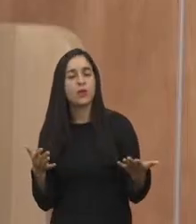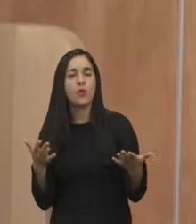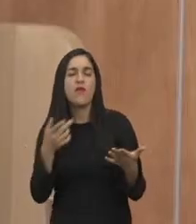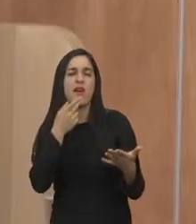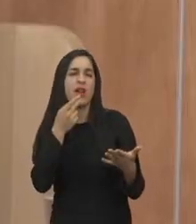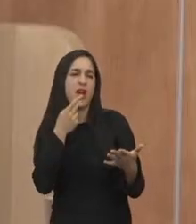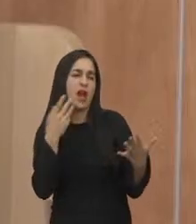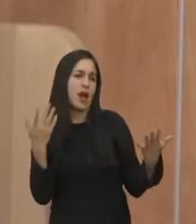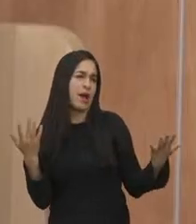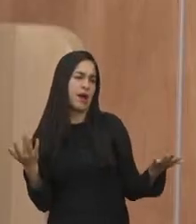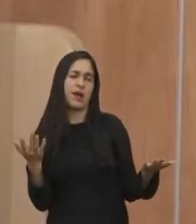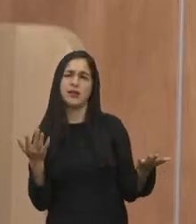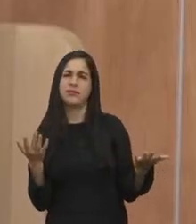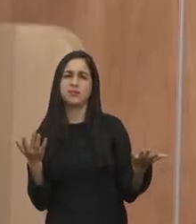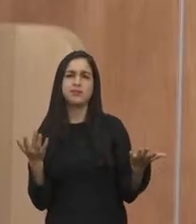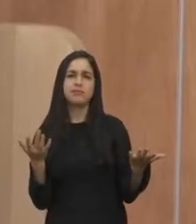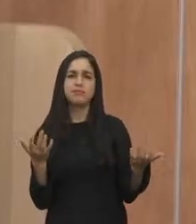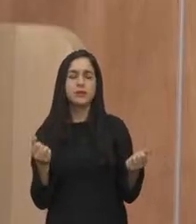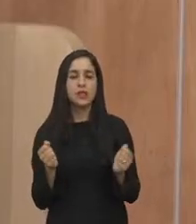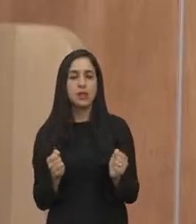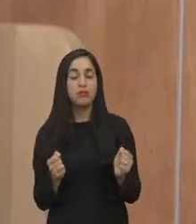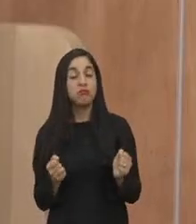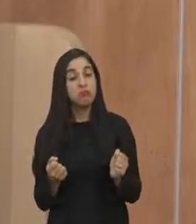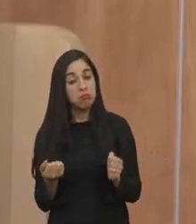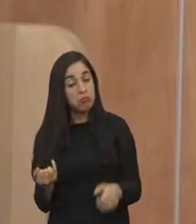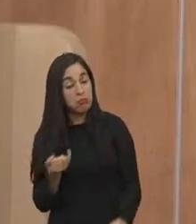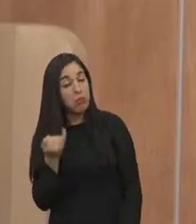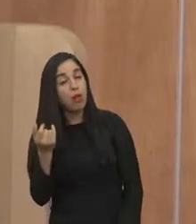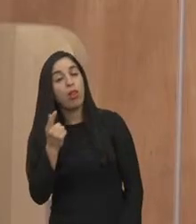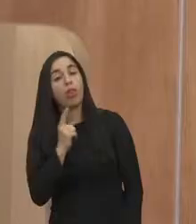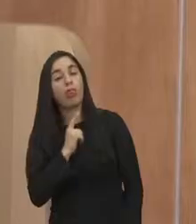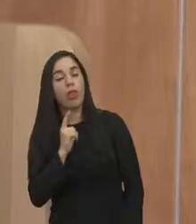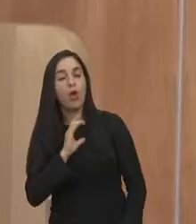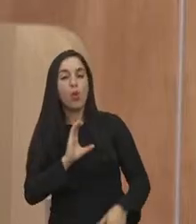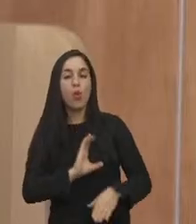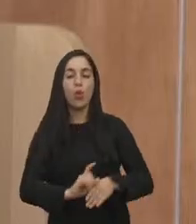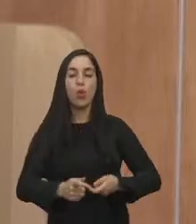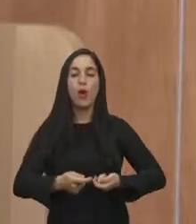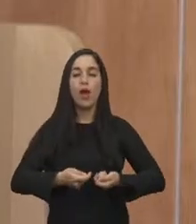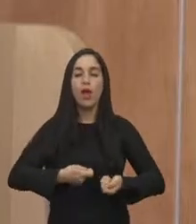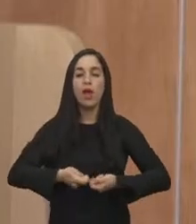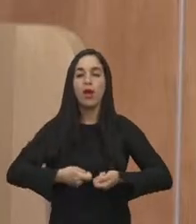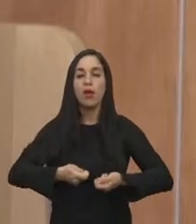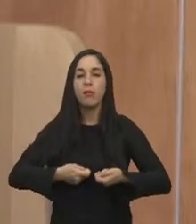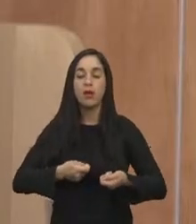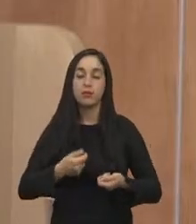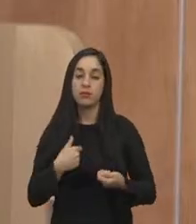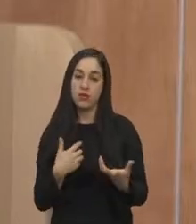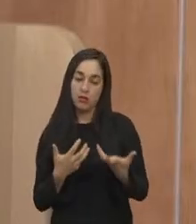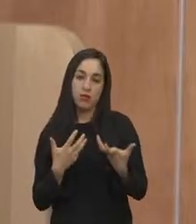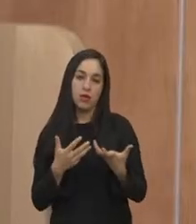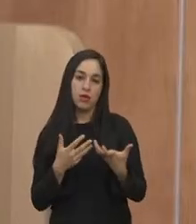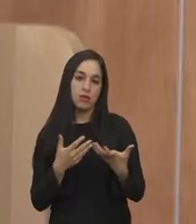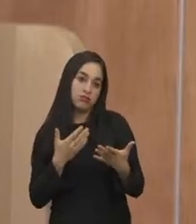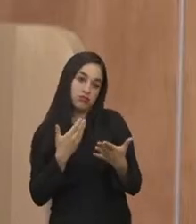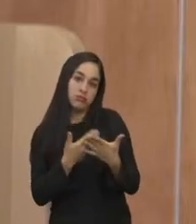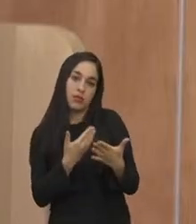assim, seria super interessante ter um curso de economia, eu gostaria muito de dar aula, talvez, num curso de